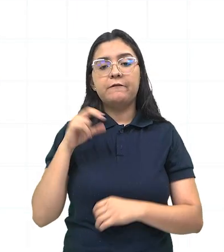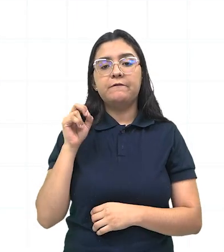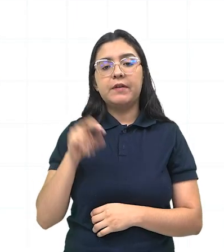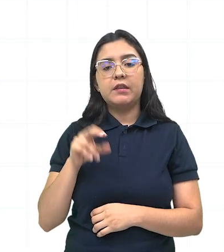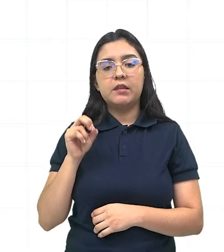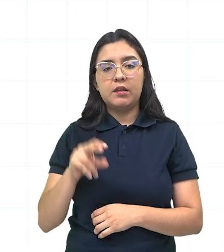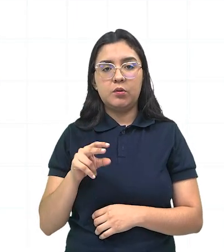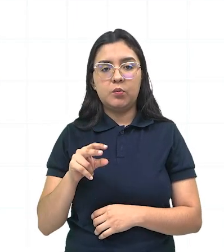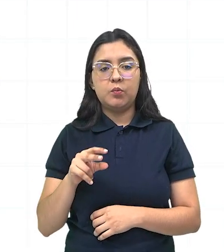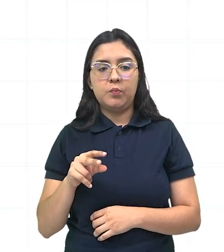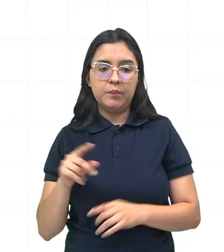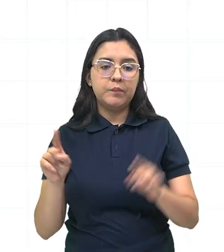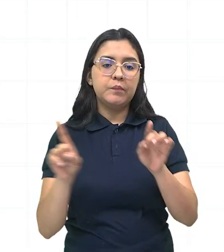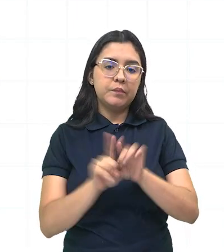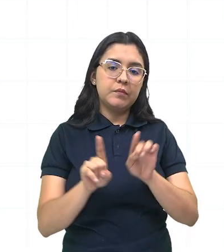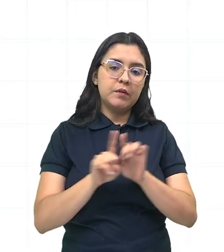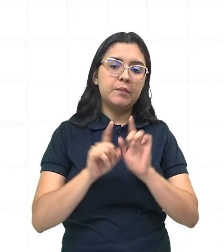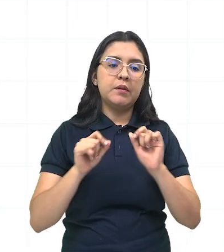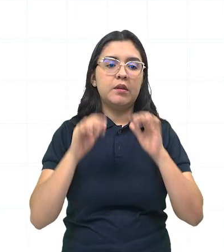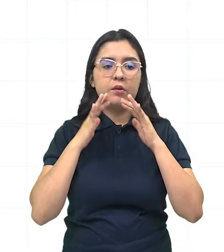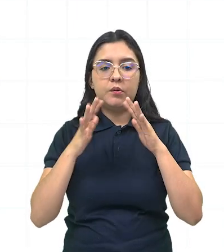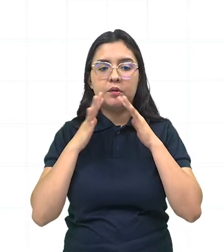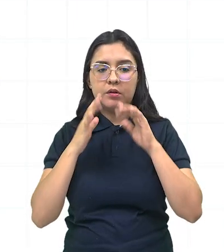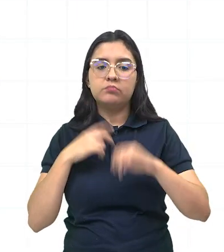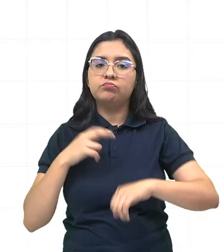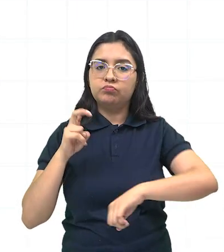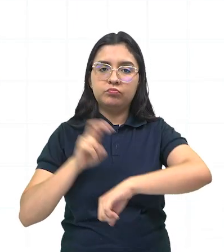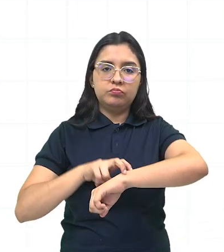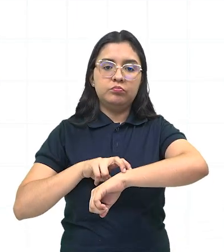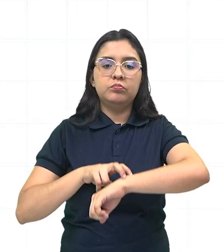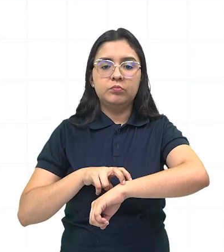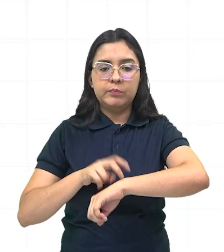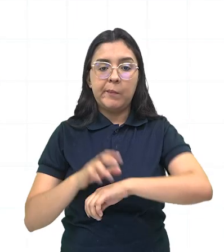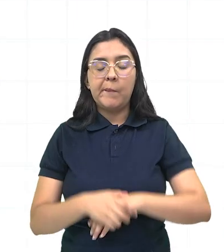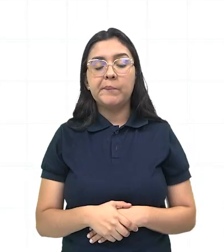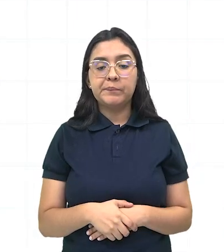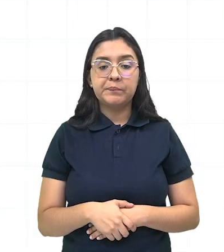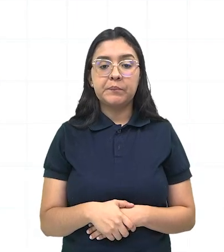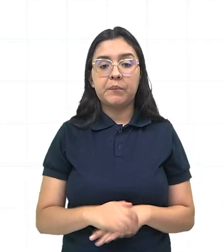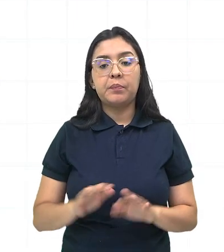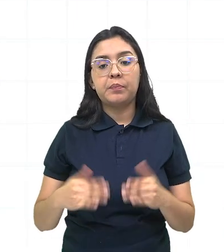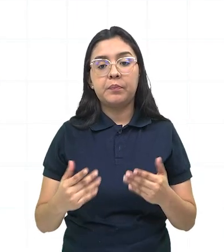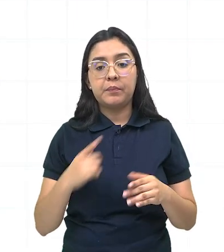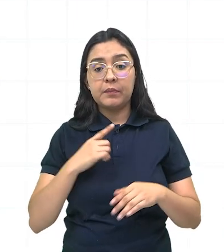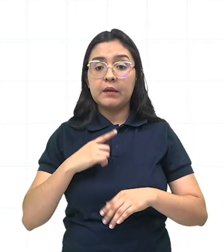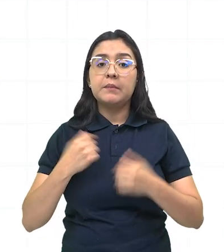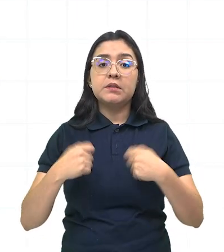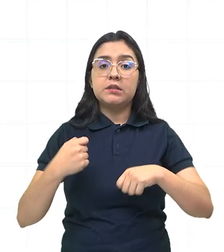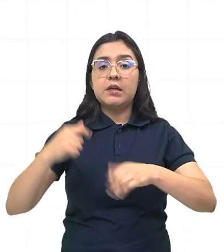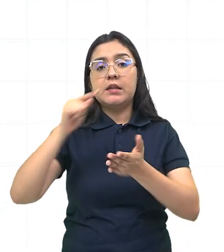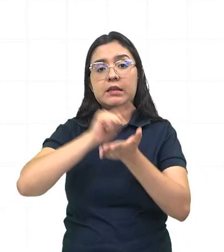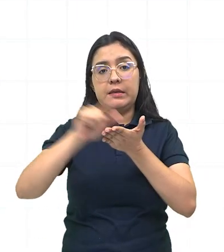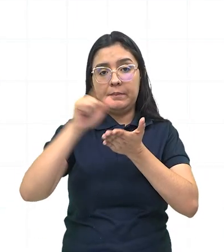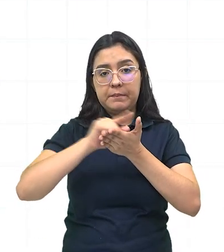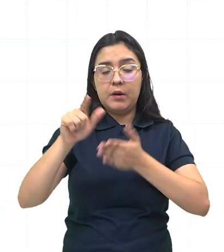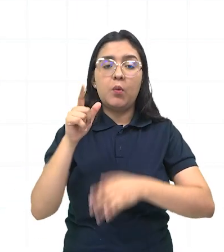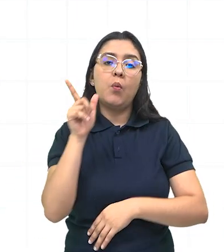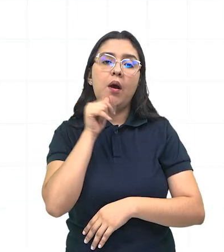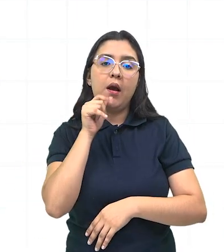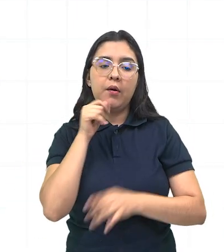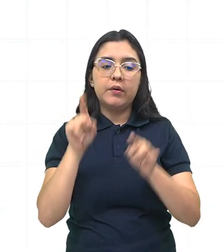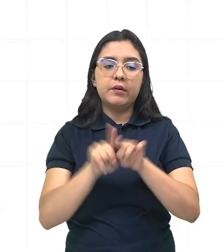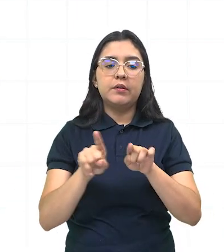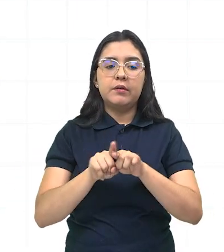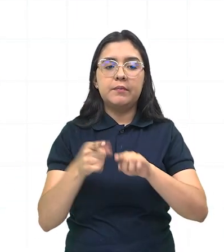peçonha, veneno, e têm condições naturais para injetá-la em presas ou predadores. Lavar bem o local com água corrente e